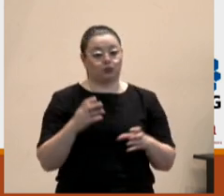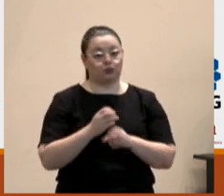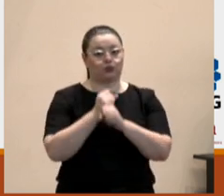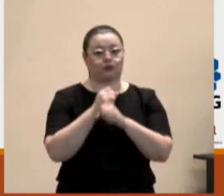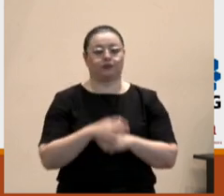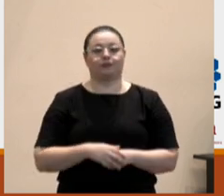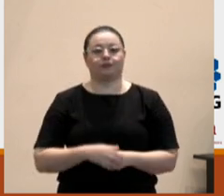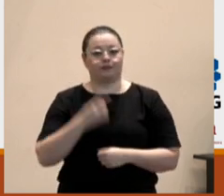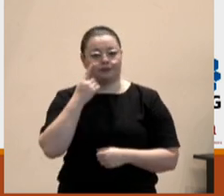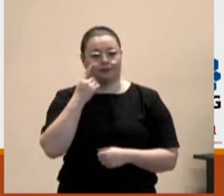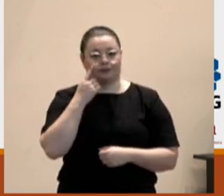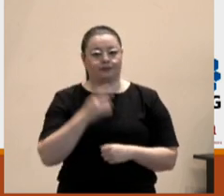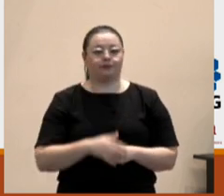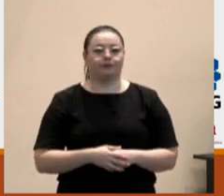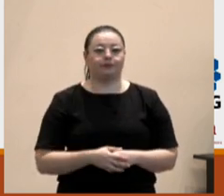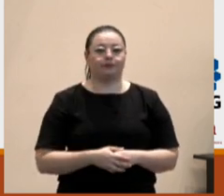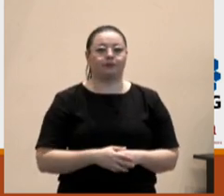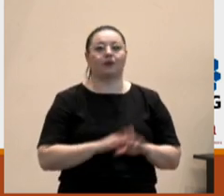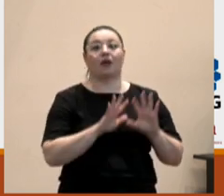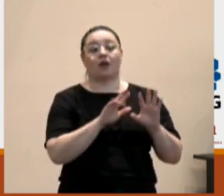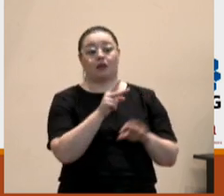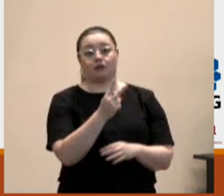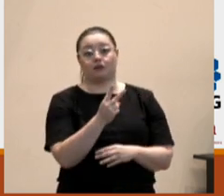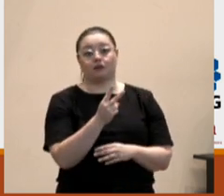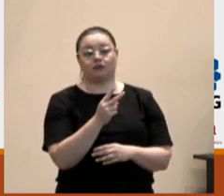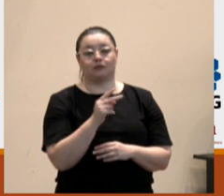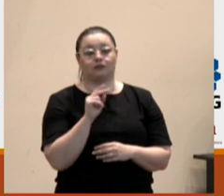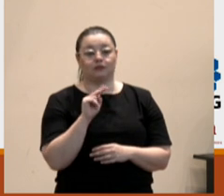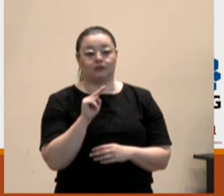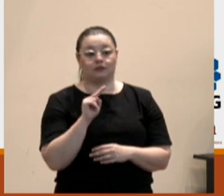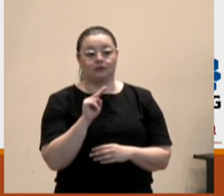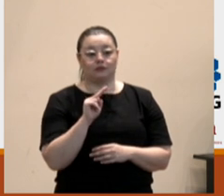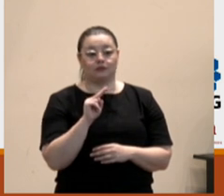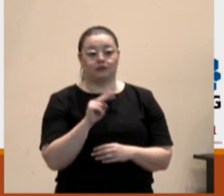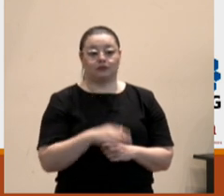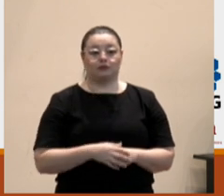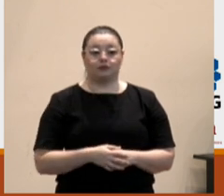Vamos lá. Acre, 2,5, isso aqui, bilhões de reais.